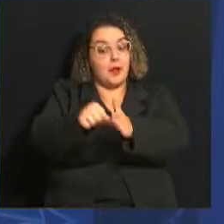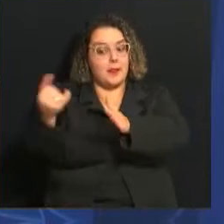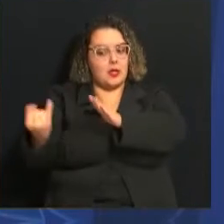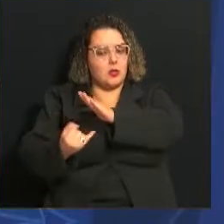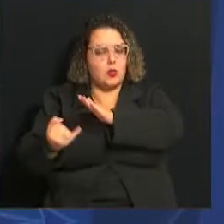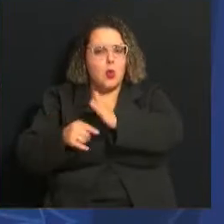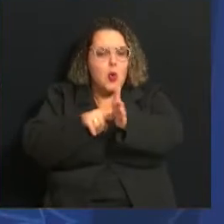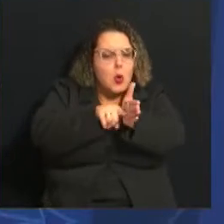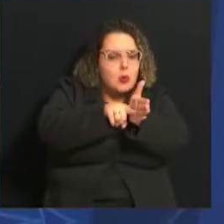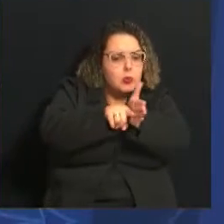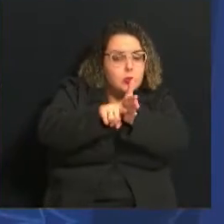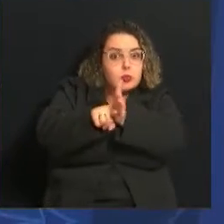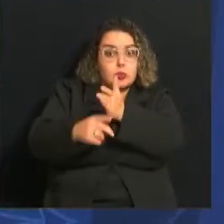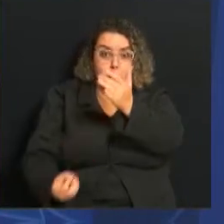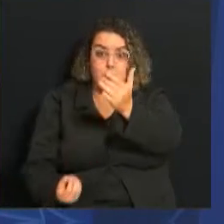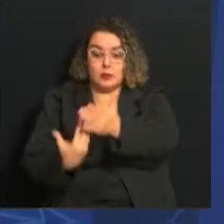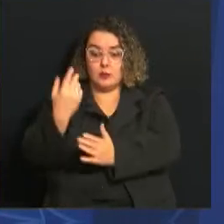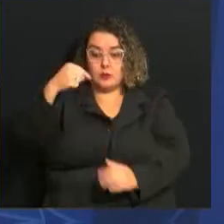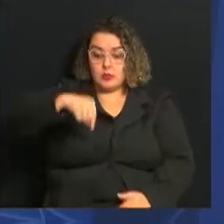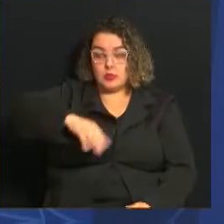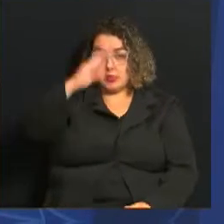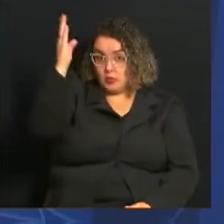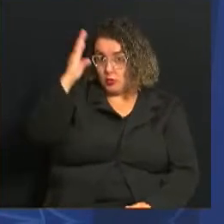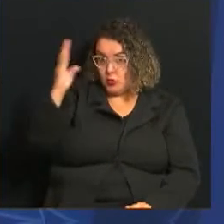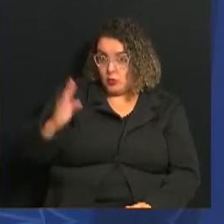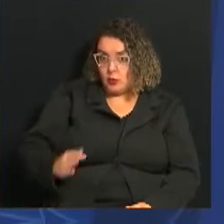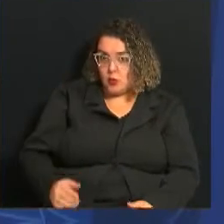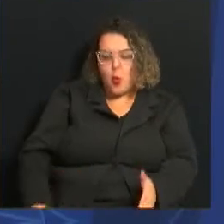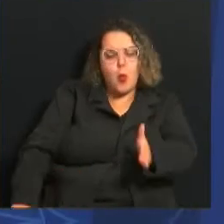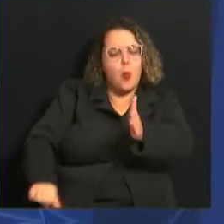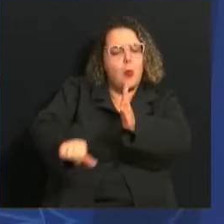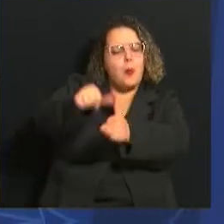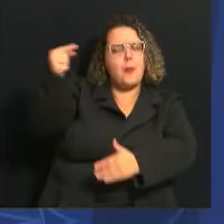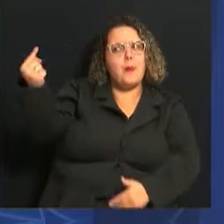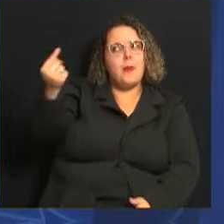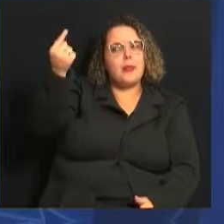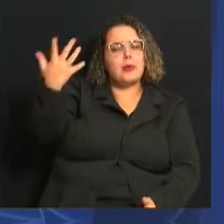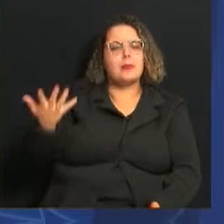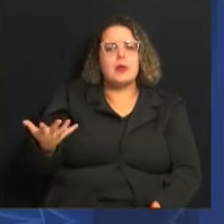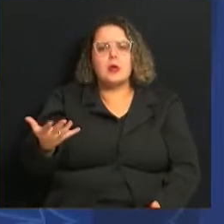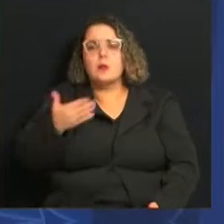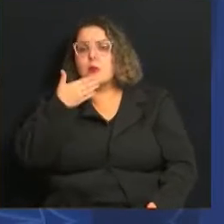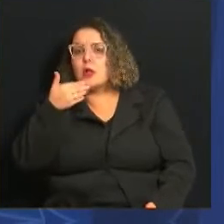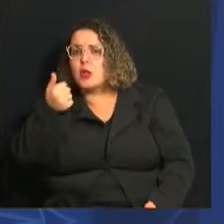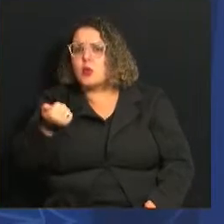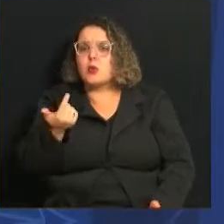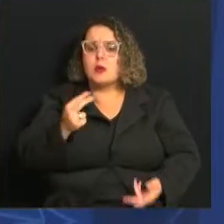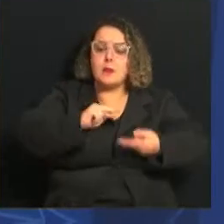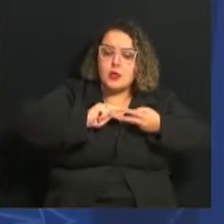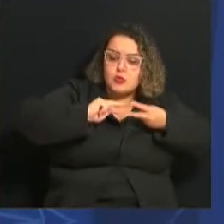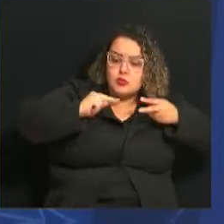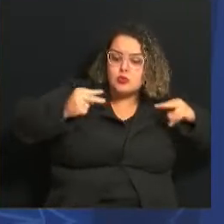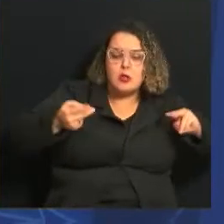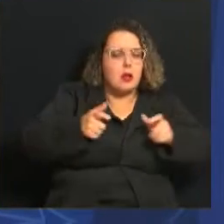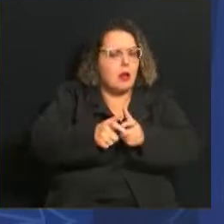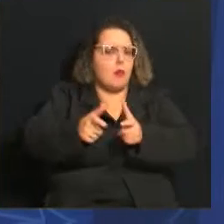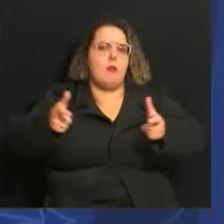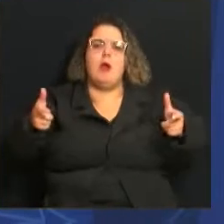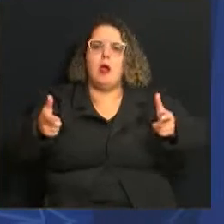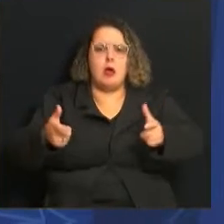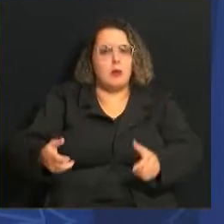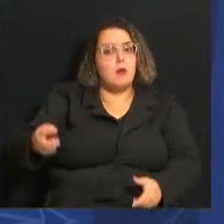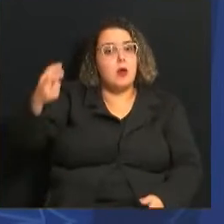pesquisas fundadas aqui no Brasil, pioneiro na introdução, melhoramento genético da maioria das culturas